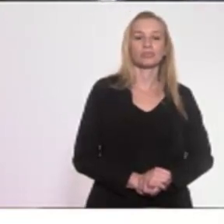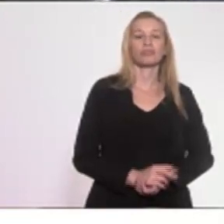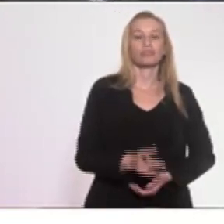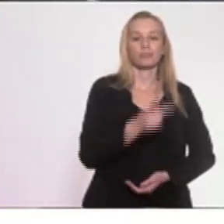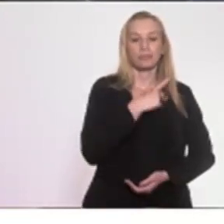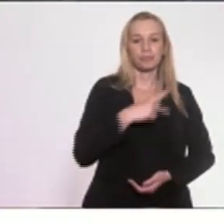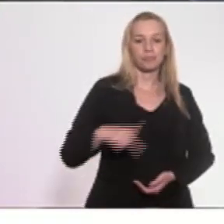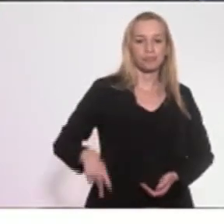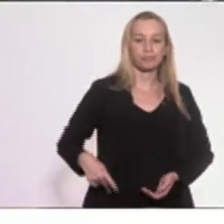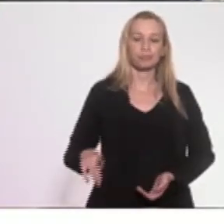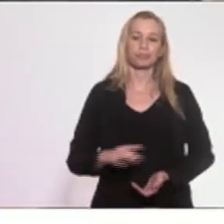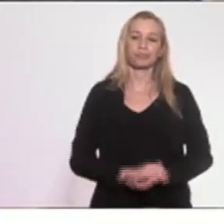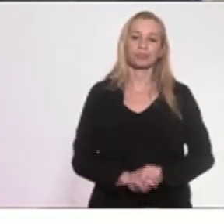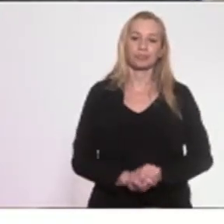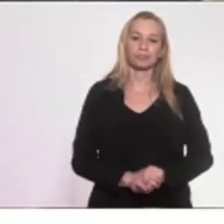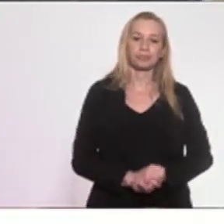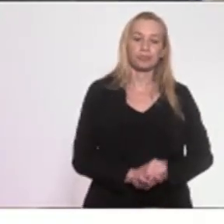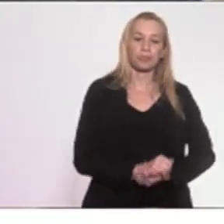Presidente.